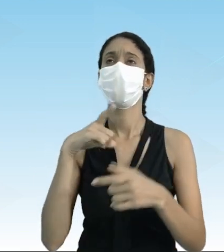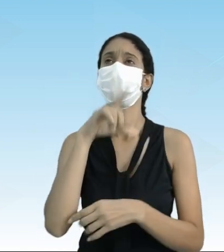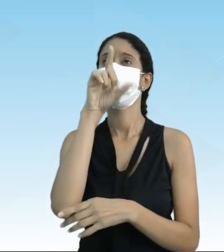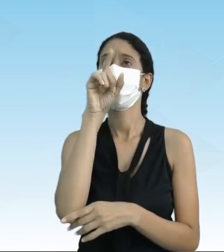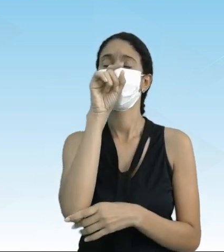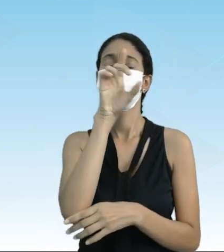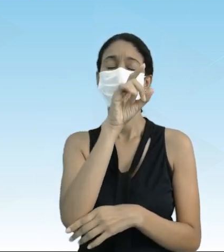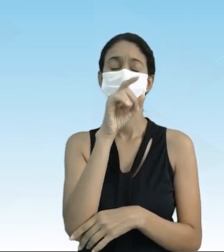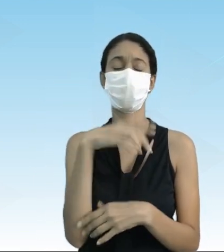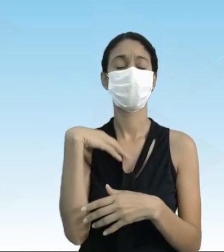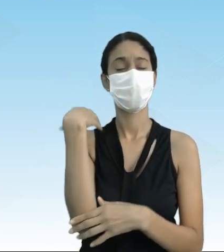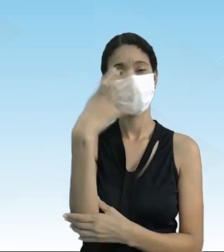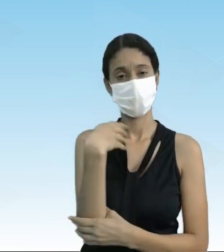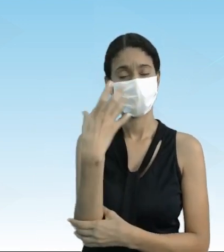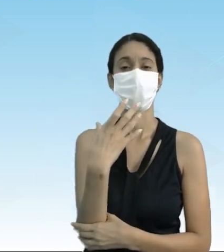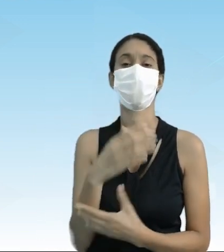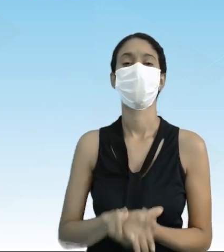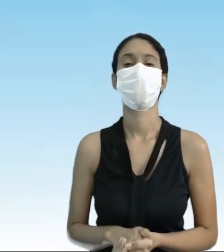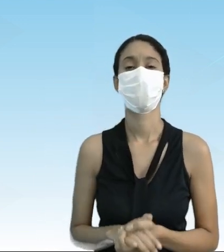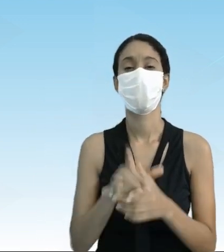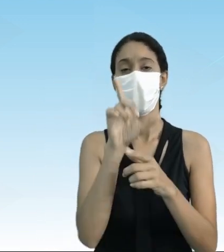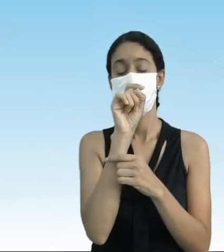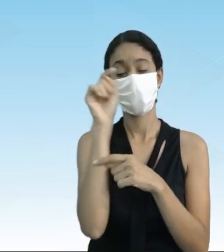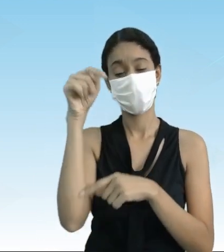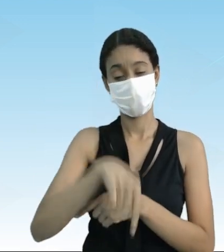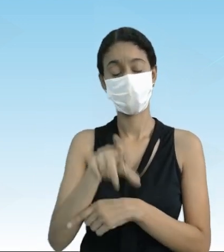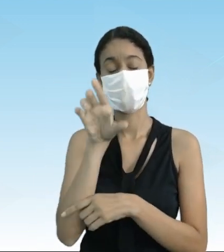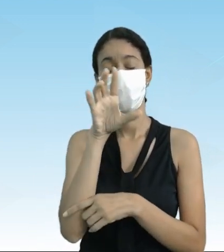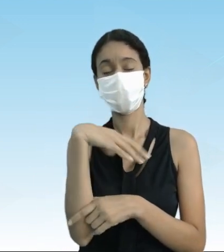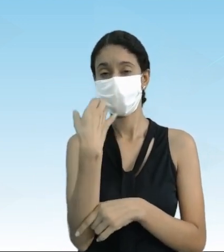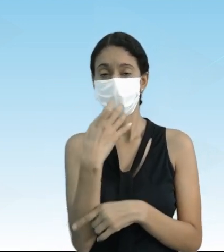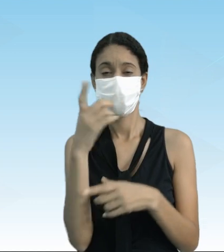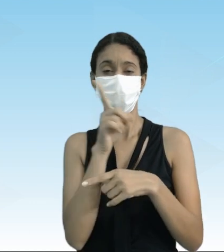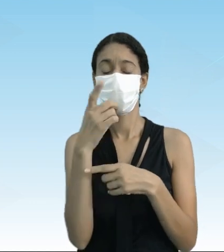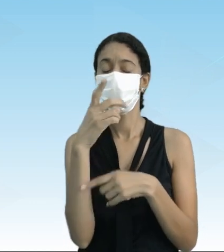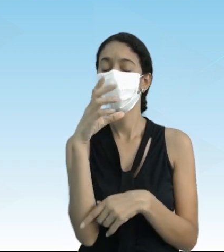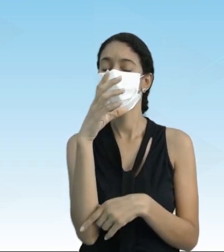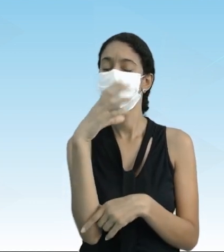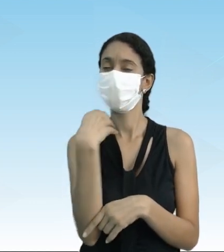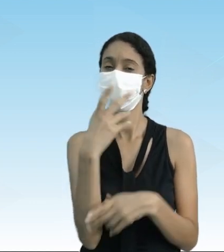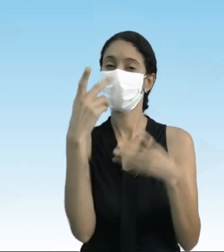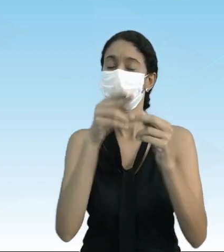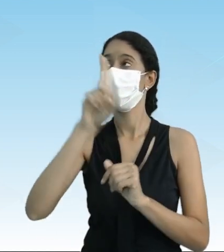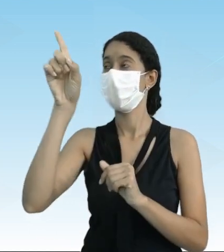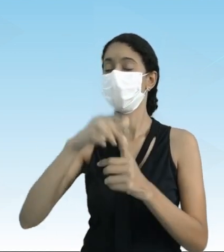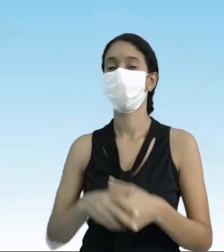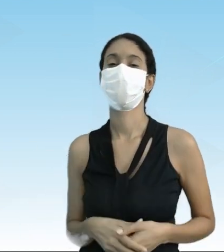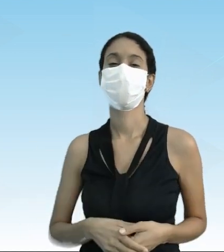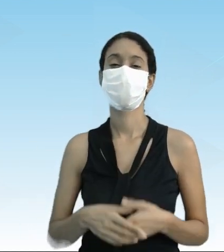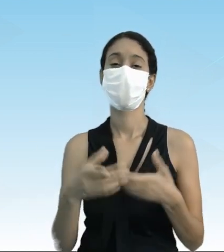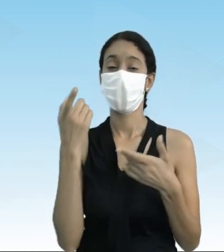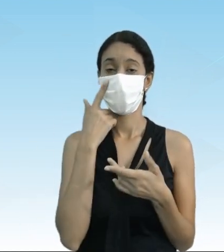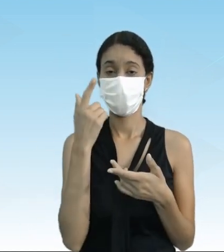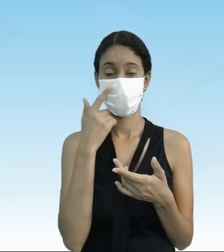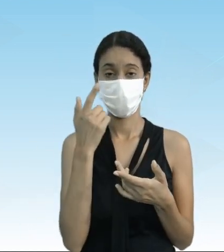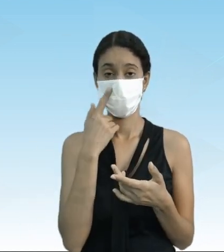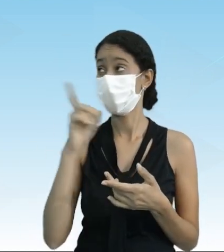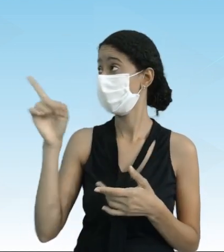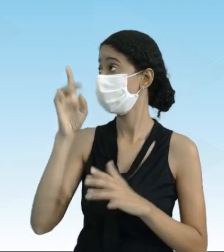para essa imagem e pensassem, há ou não há uma paródia aí? A palavra paródia aí, a melhor paródia